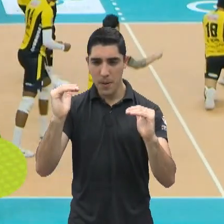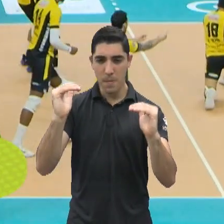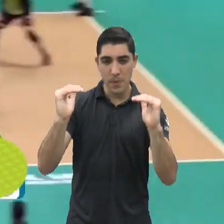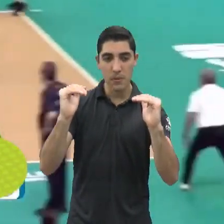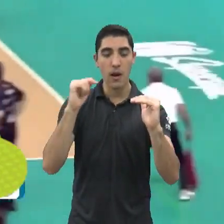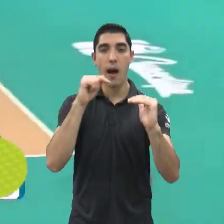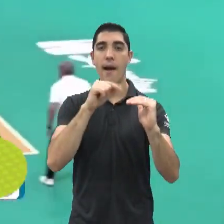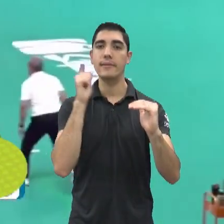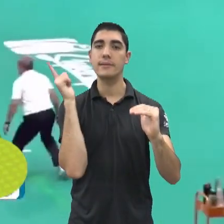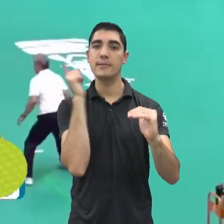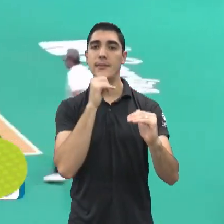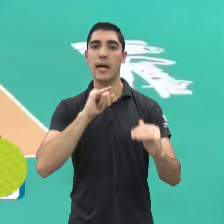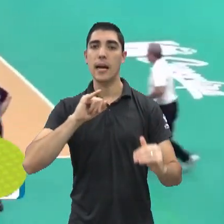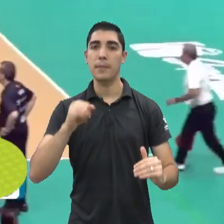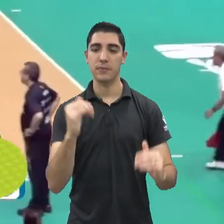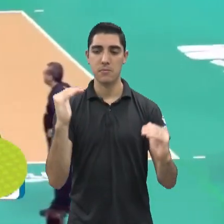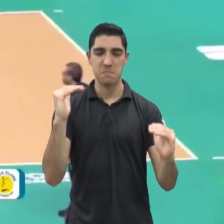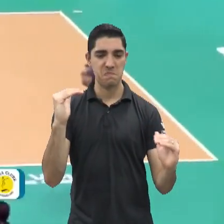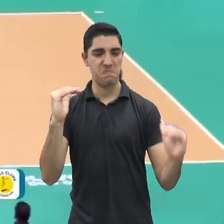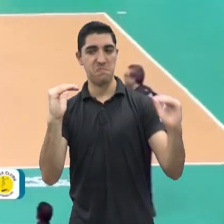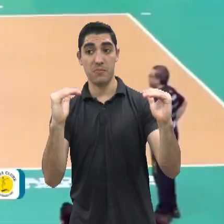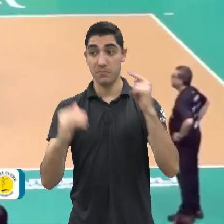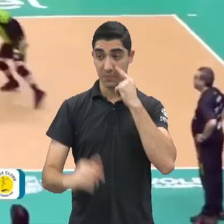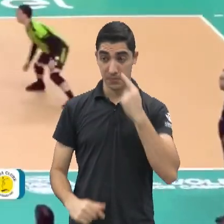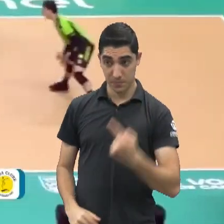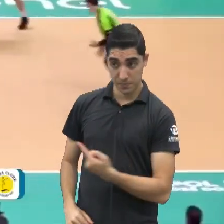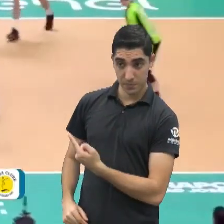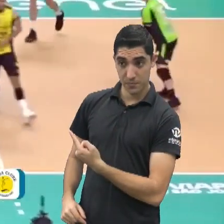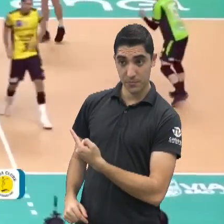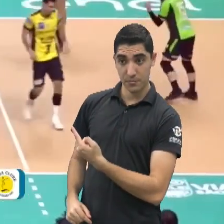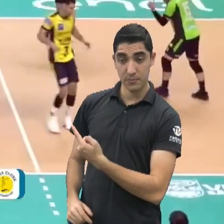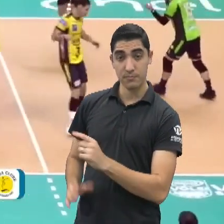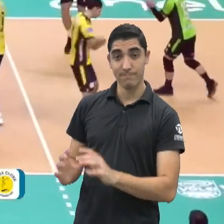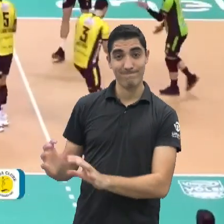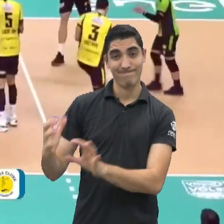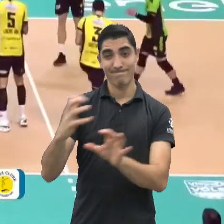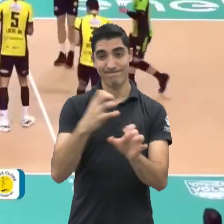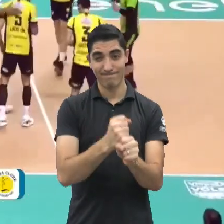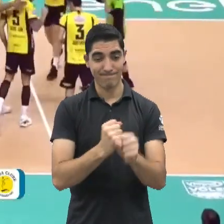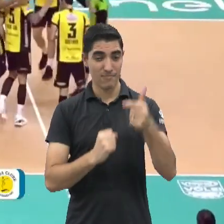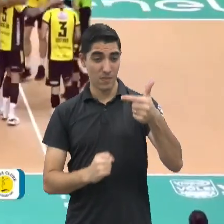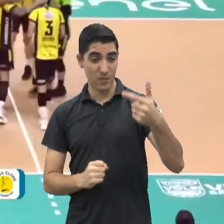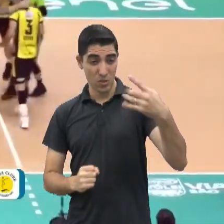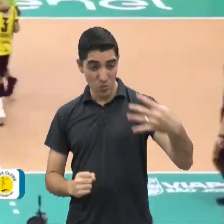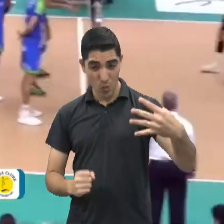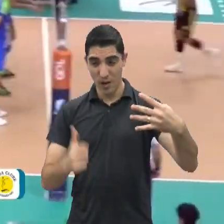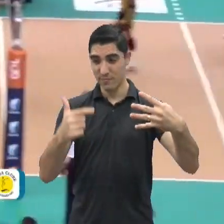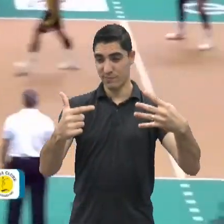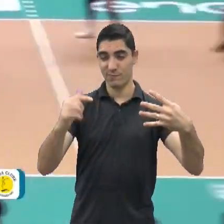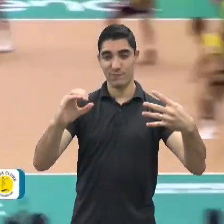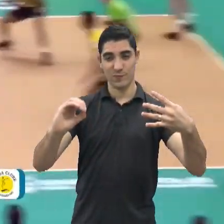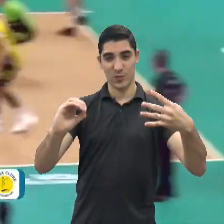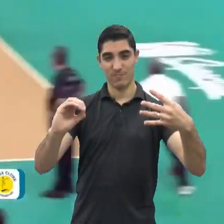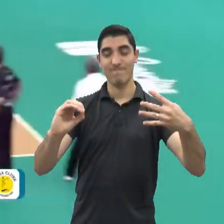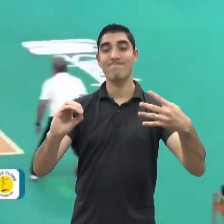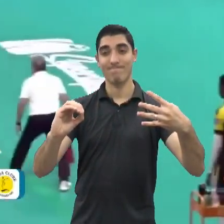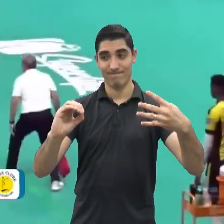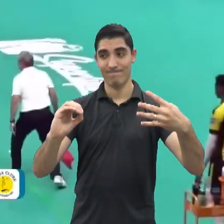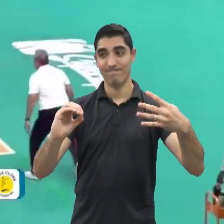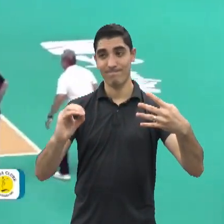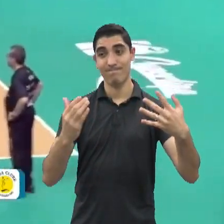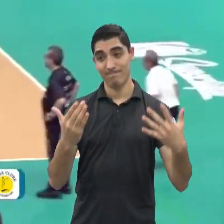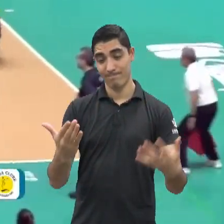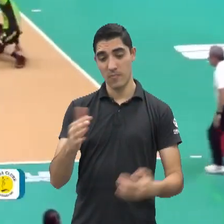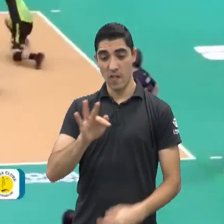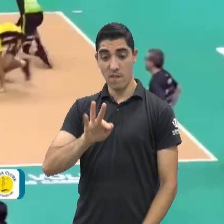jogo. Nesse ponto do Maicon, a equipe chegou ao match point, 24-20. Não demorou até